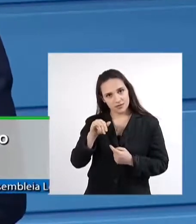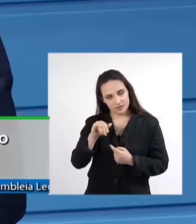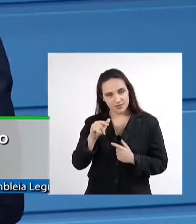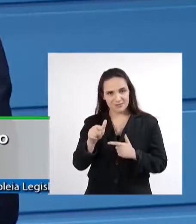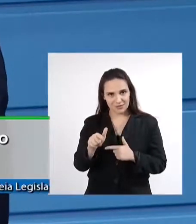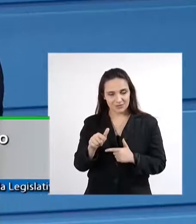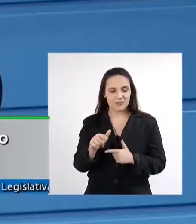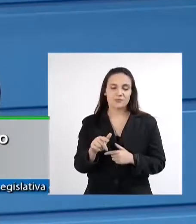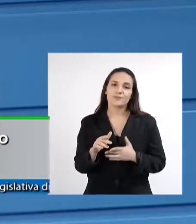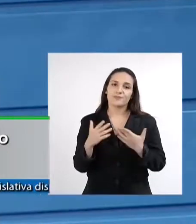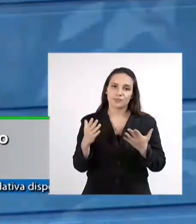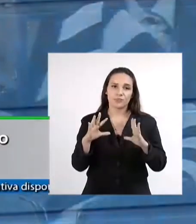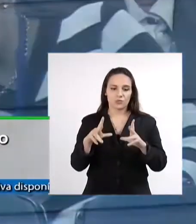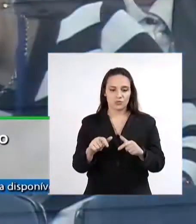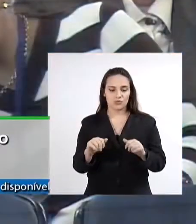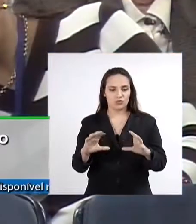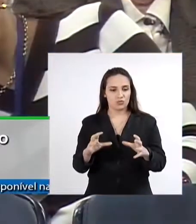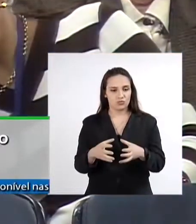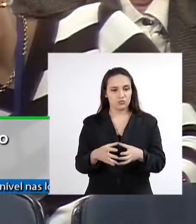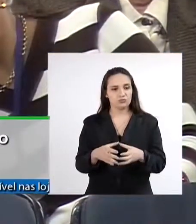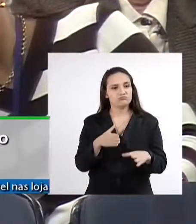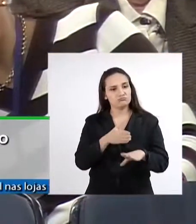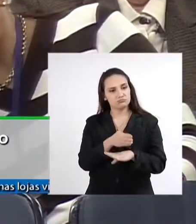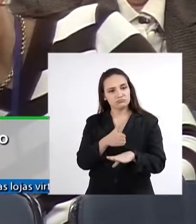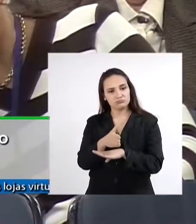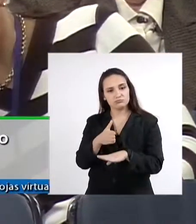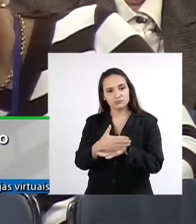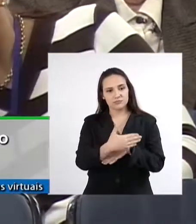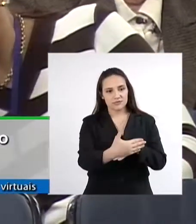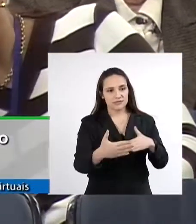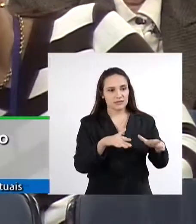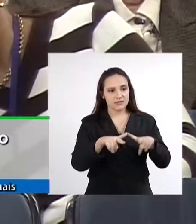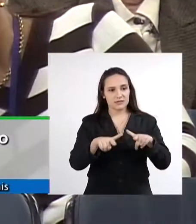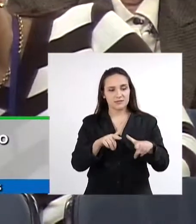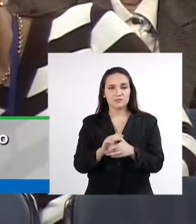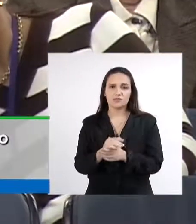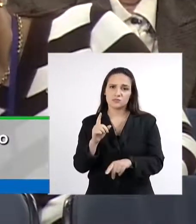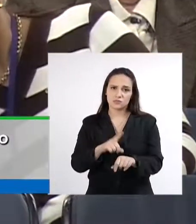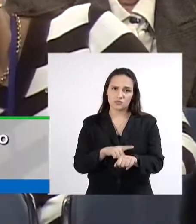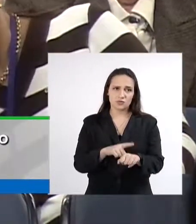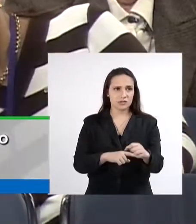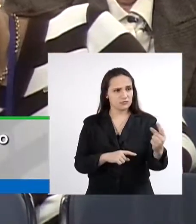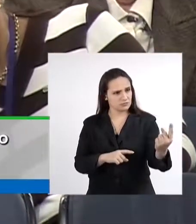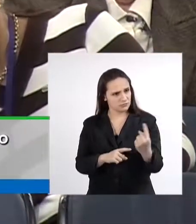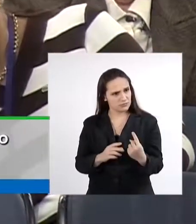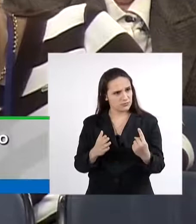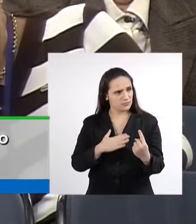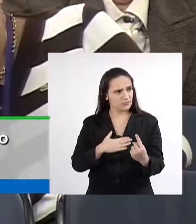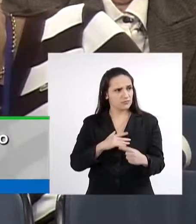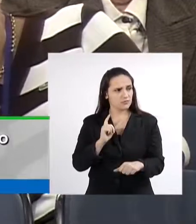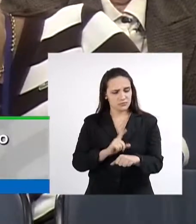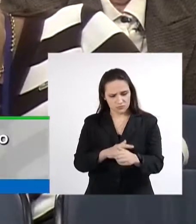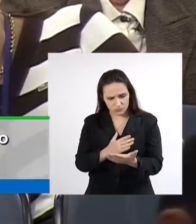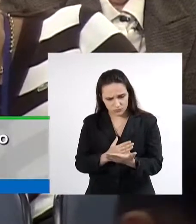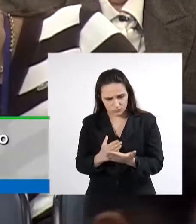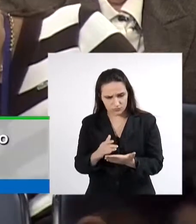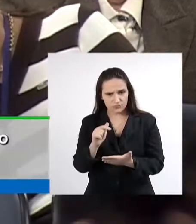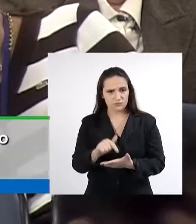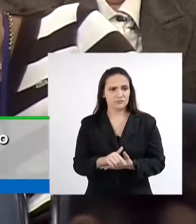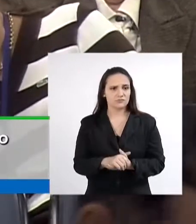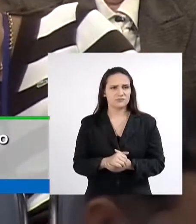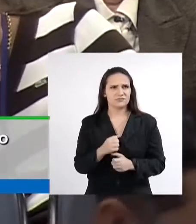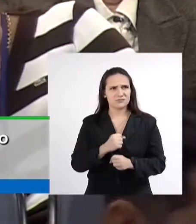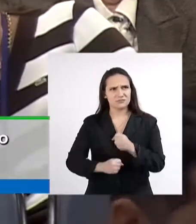junto com a sua equipe, visita os gabinetes. E quando recebi a visita, logo quando ingressei nessa casa,